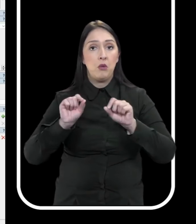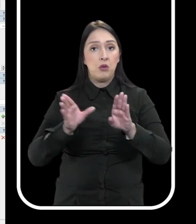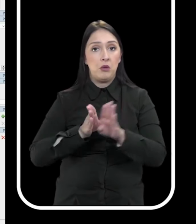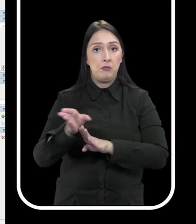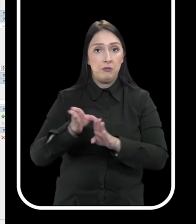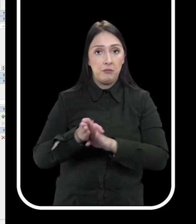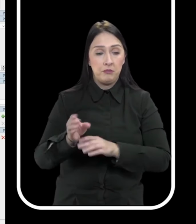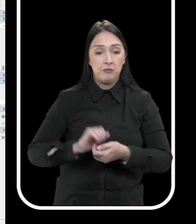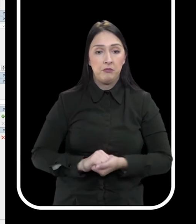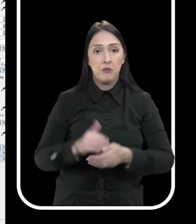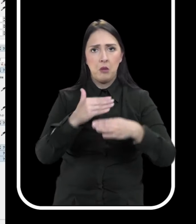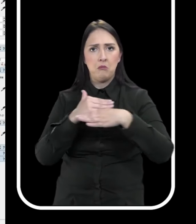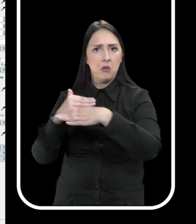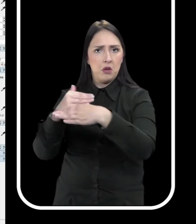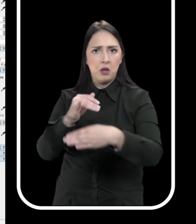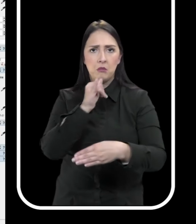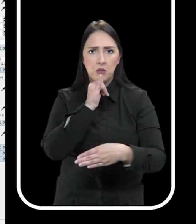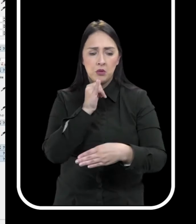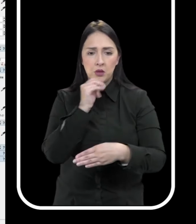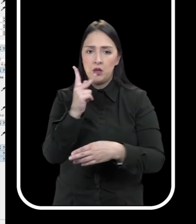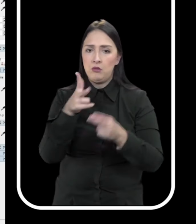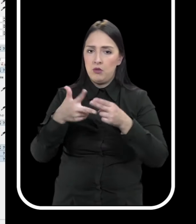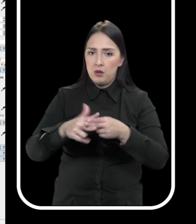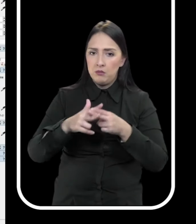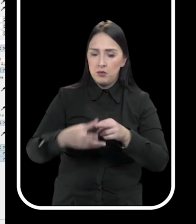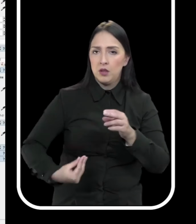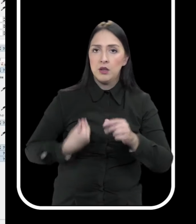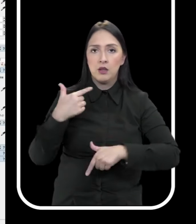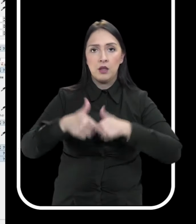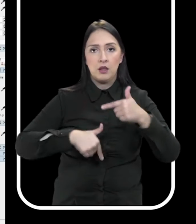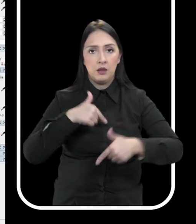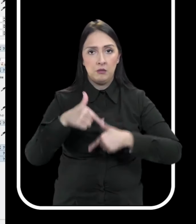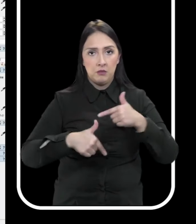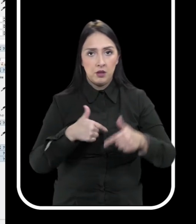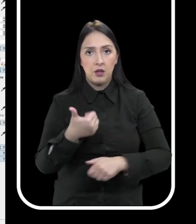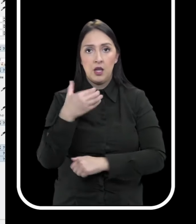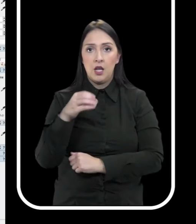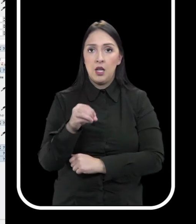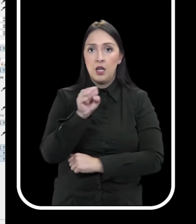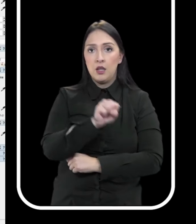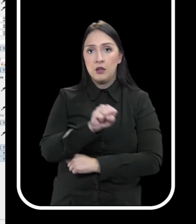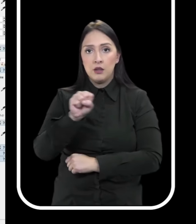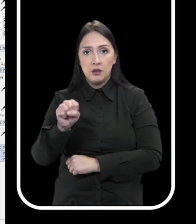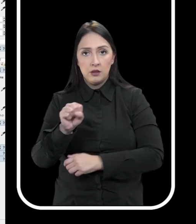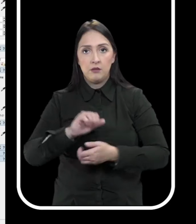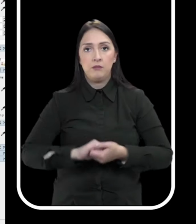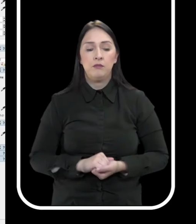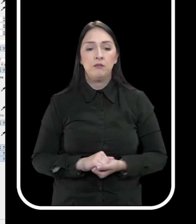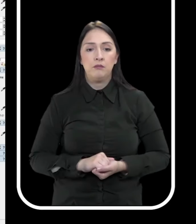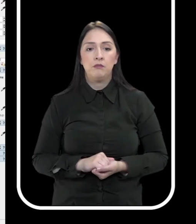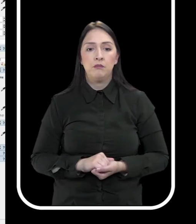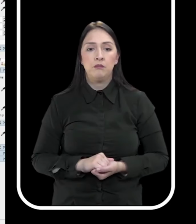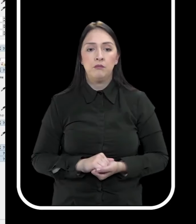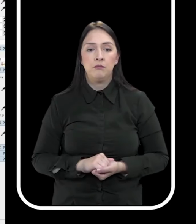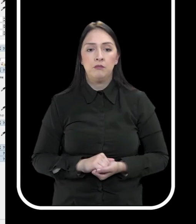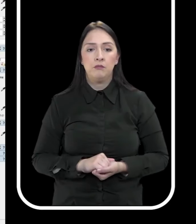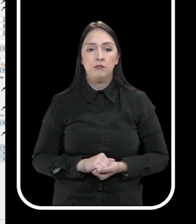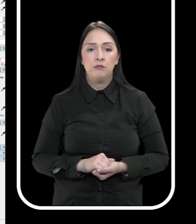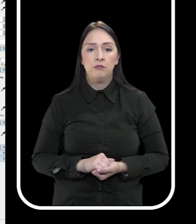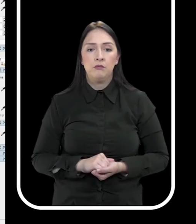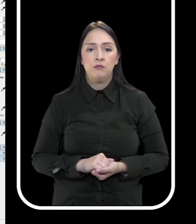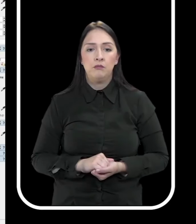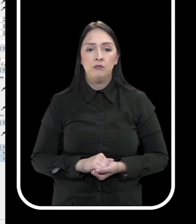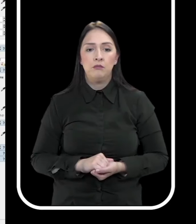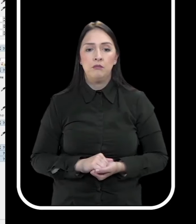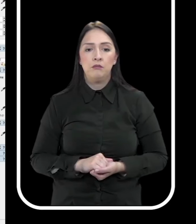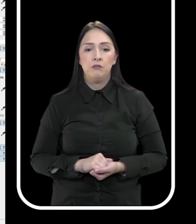acordo com aquilo que for orientado. Por padrão, por exemplo, a nossa máquina aqui está trabalhando em 10 segundos parelho.